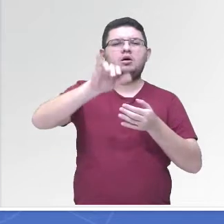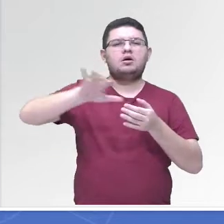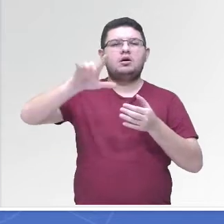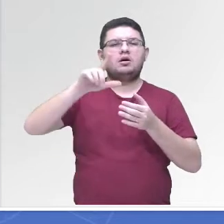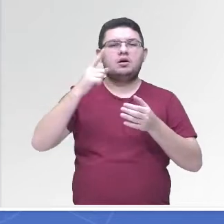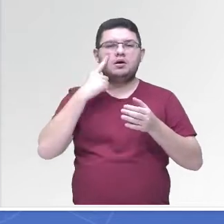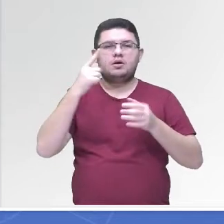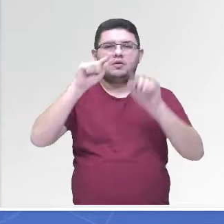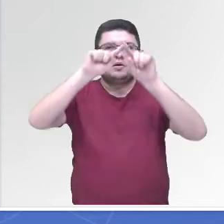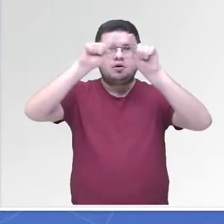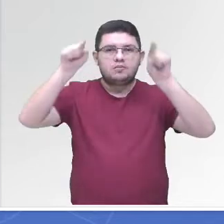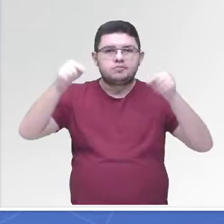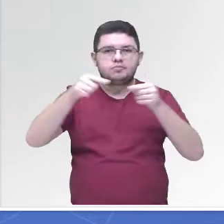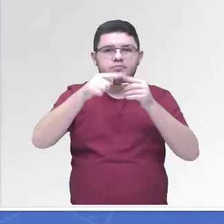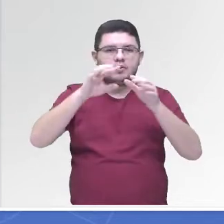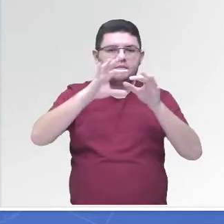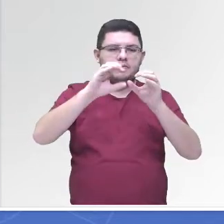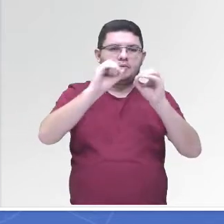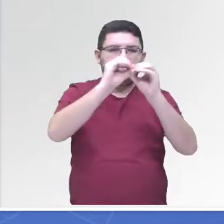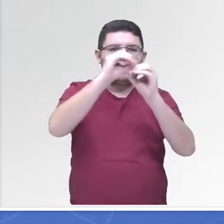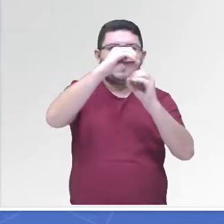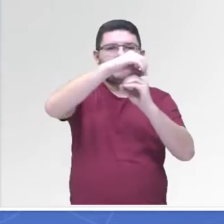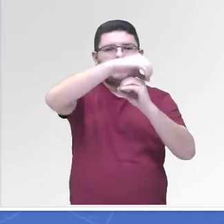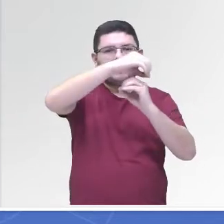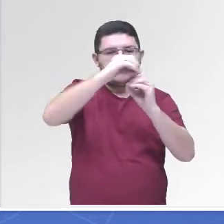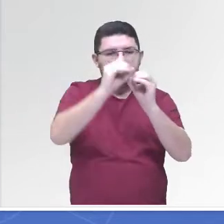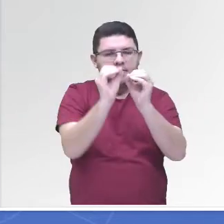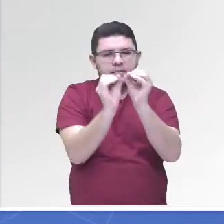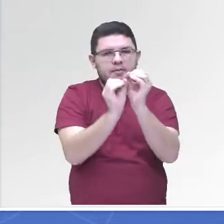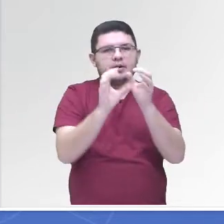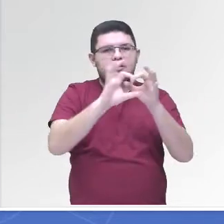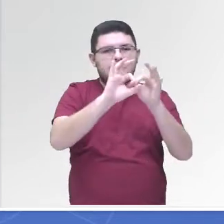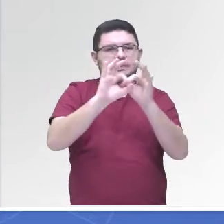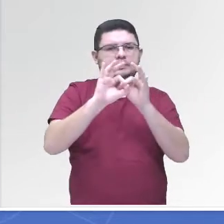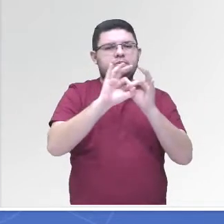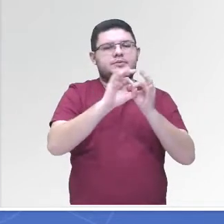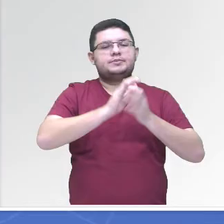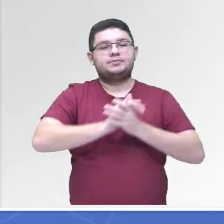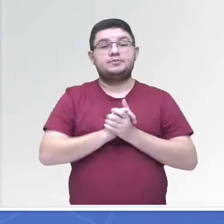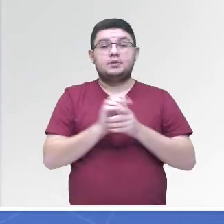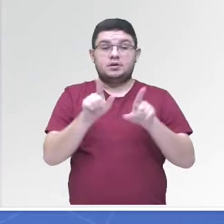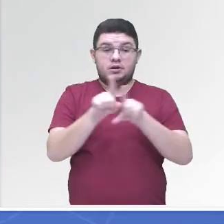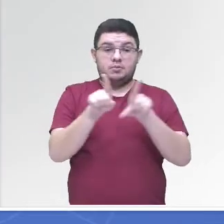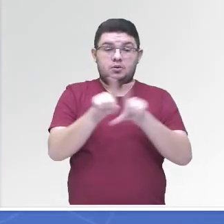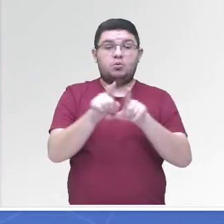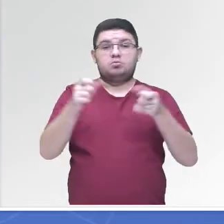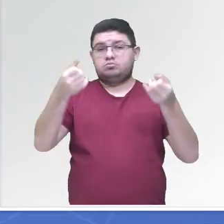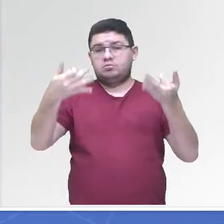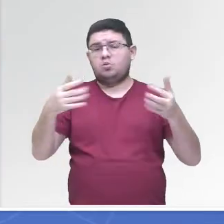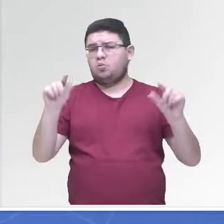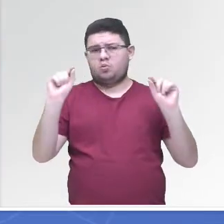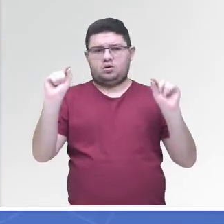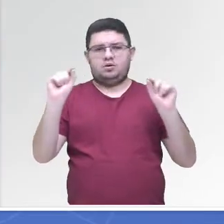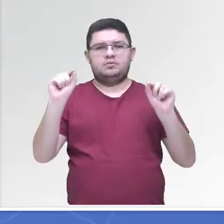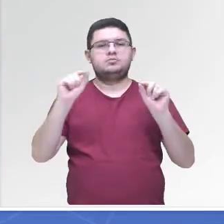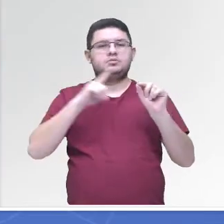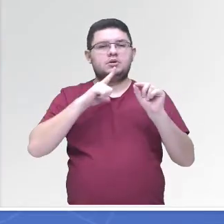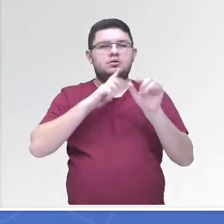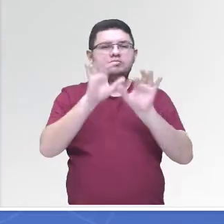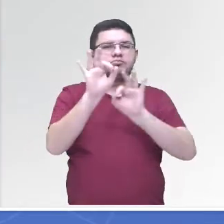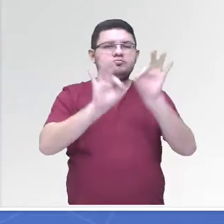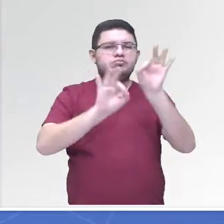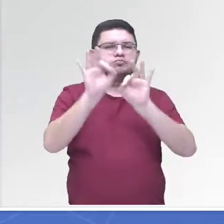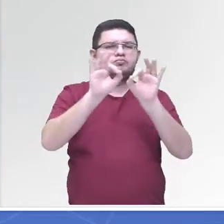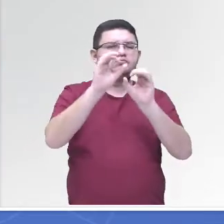imagem. Além disso, as partículas presentes ali no estado sólido, elas estão arrumadinhas, né,